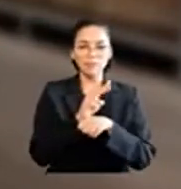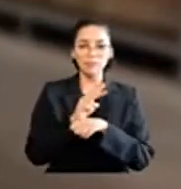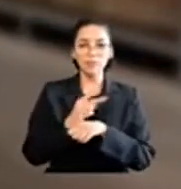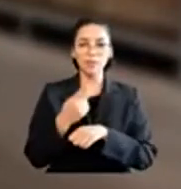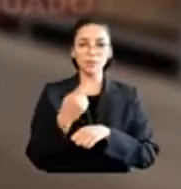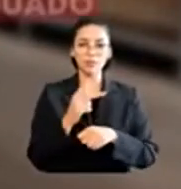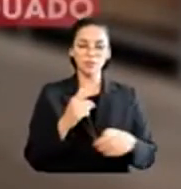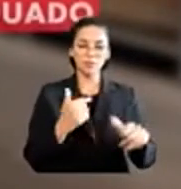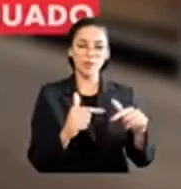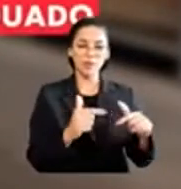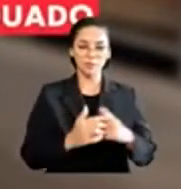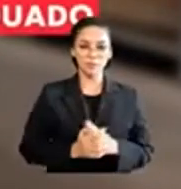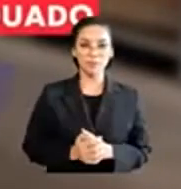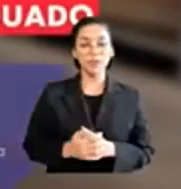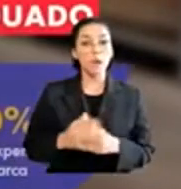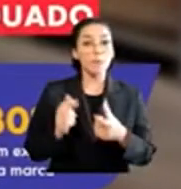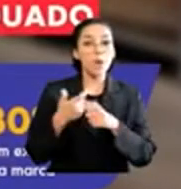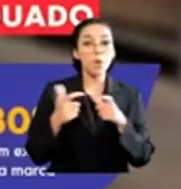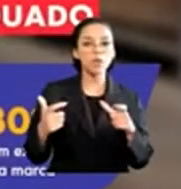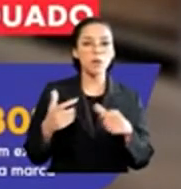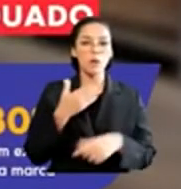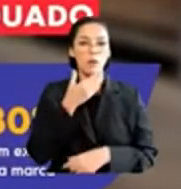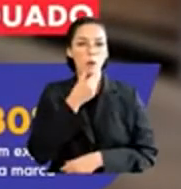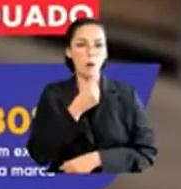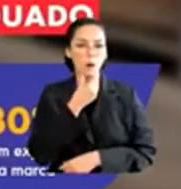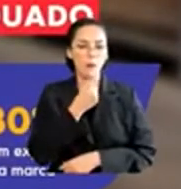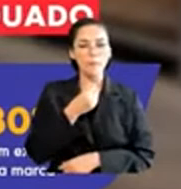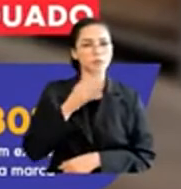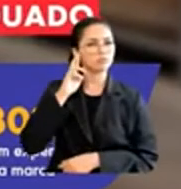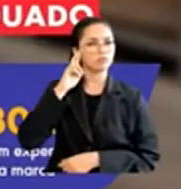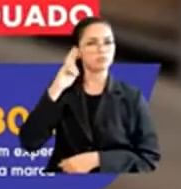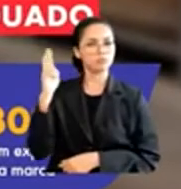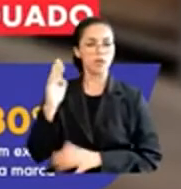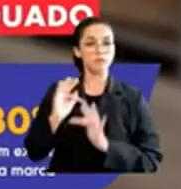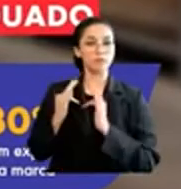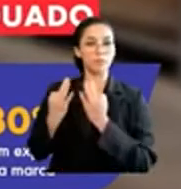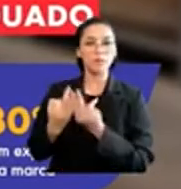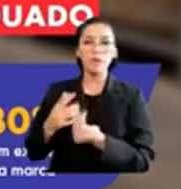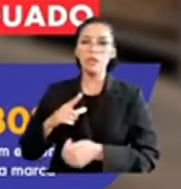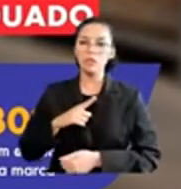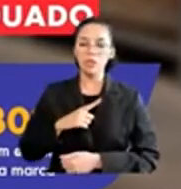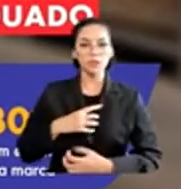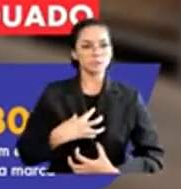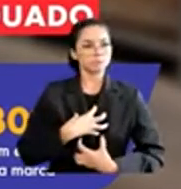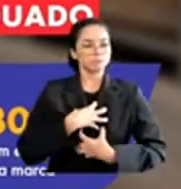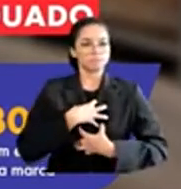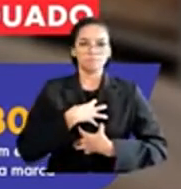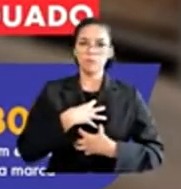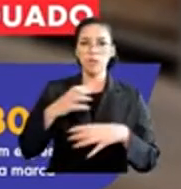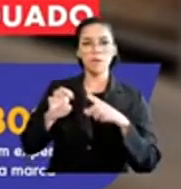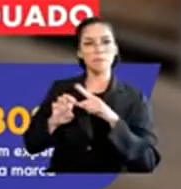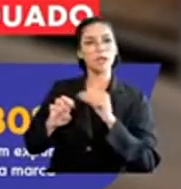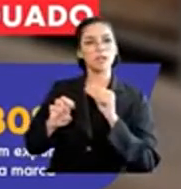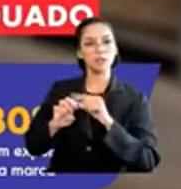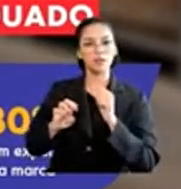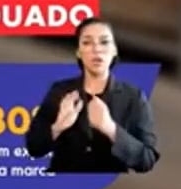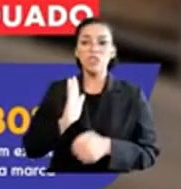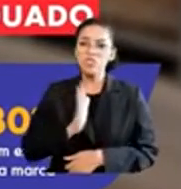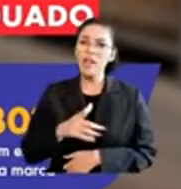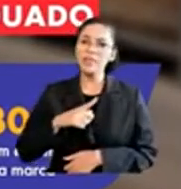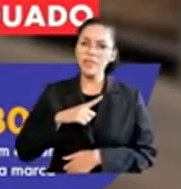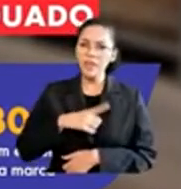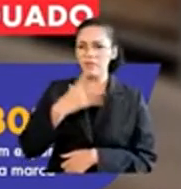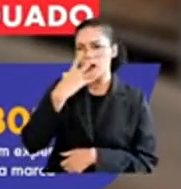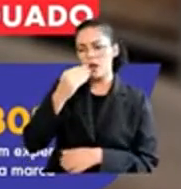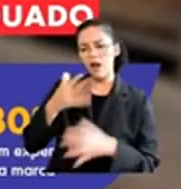homens, chefes de família e com grande espírito empreendedor, já teve outras vans de outros tamanhos e